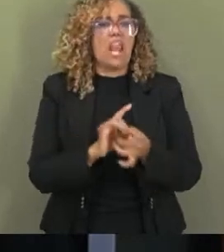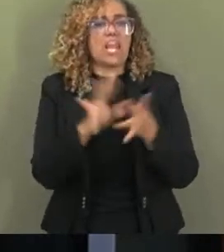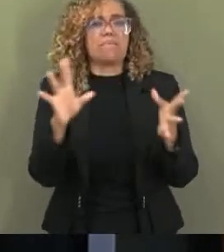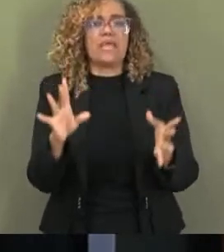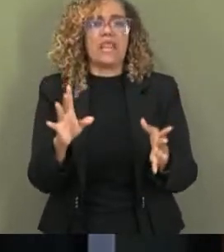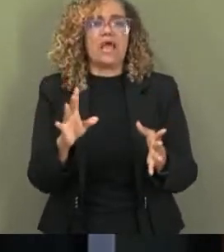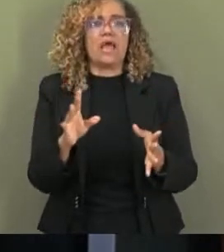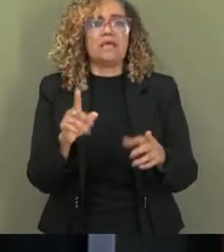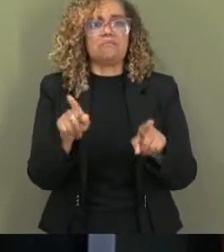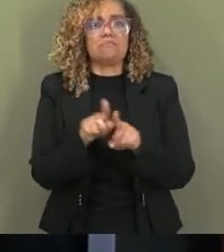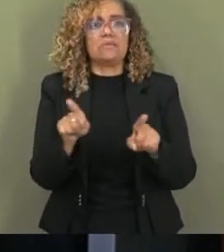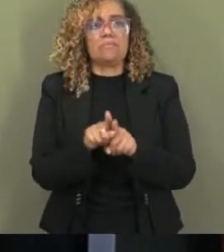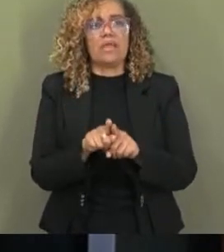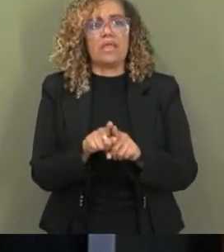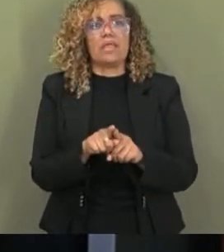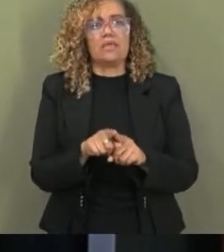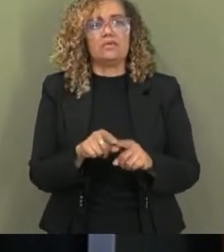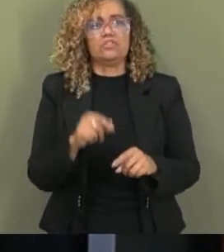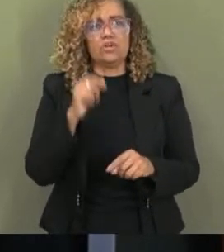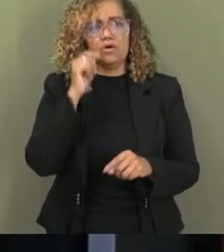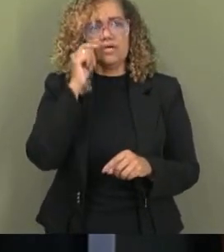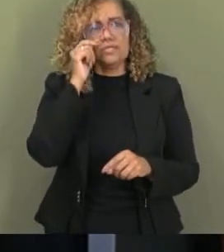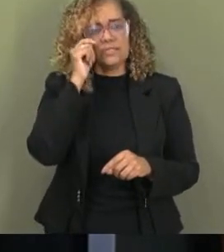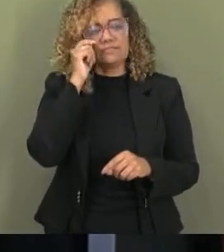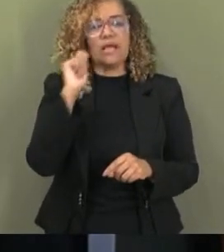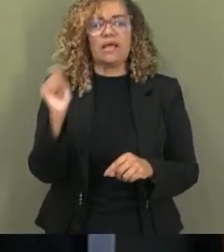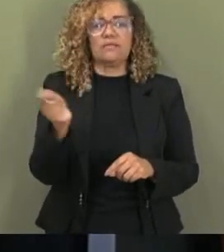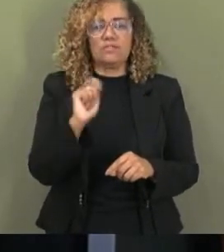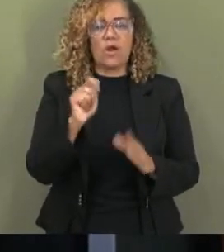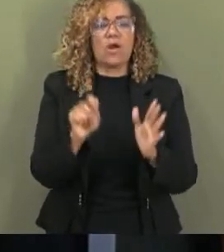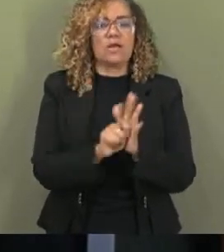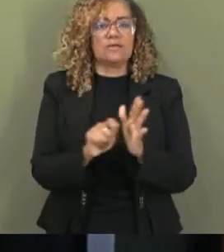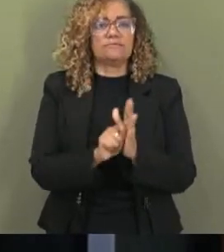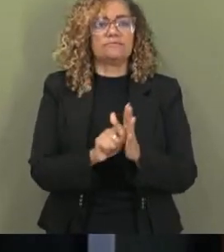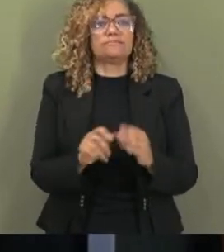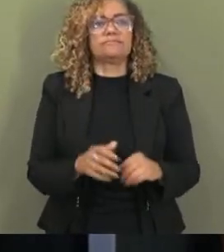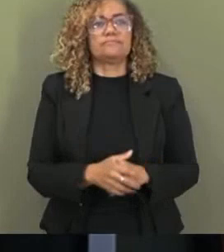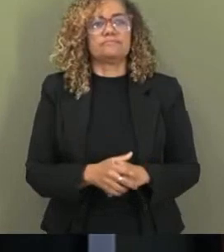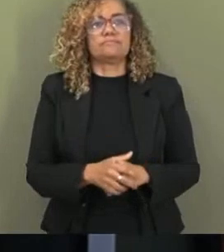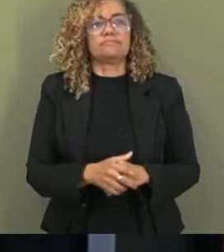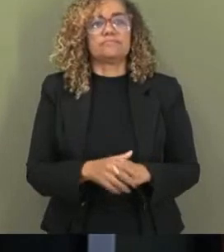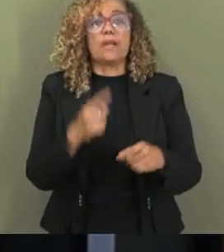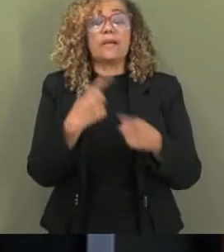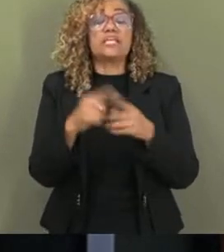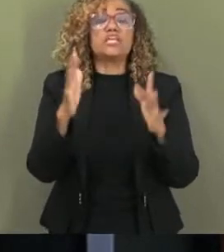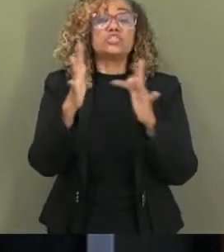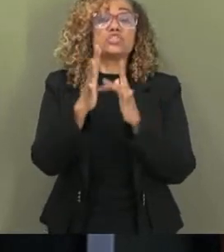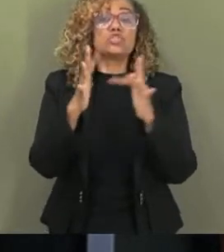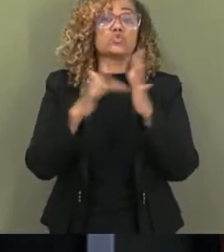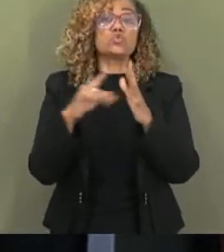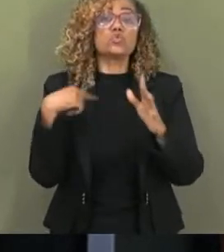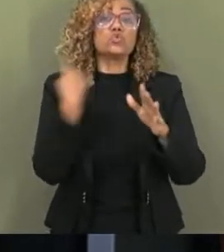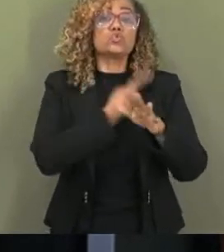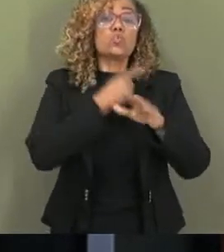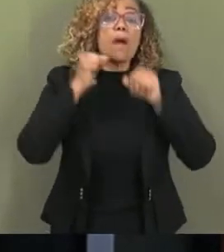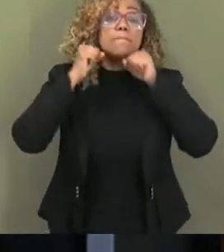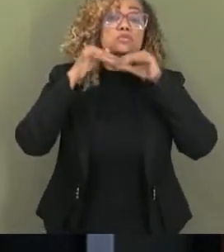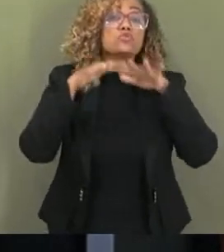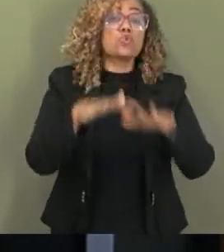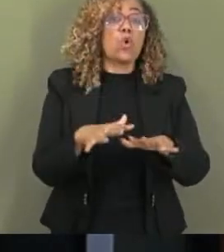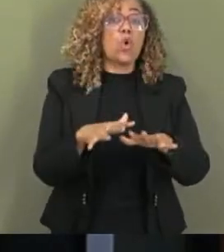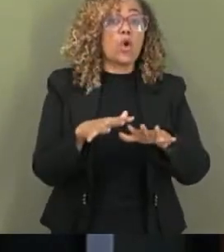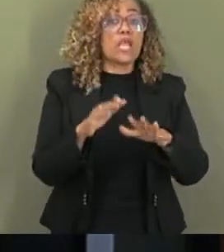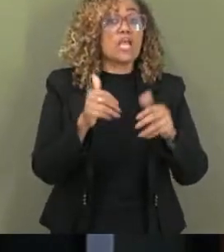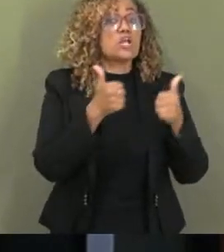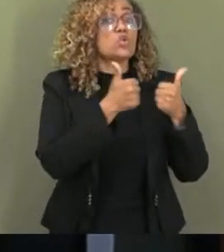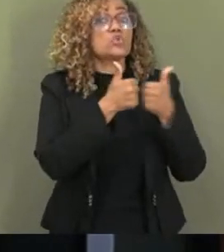do porte de droga. Que Jesus, senhor presidente, para concluir, que Jesus nos abençoe, nos guie,